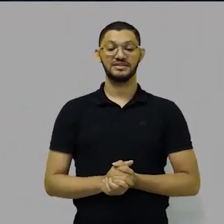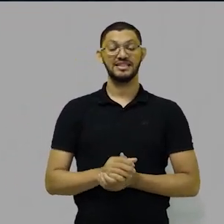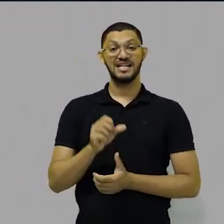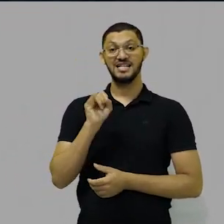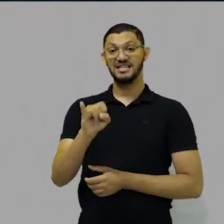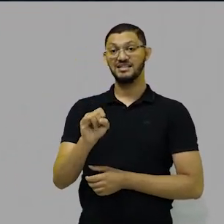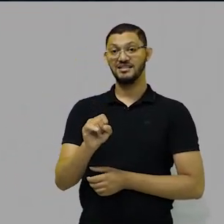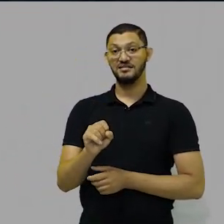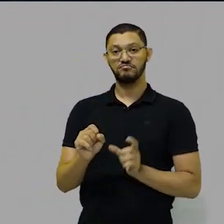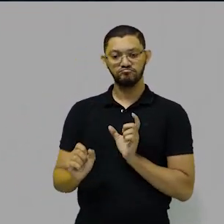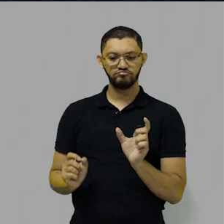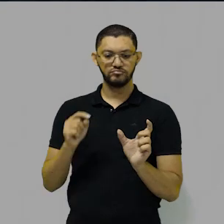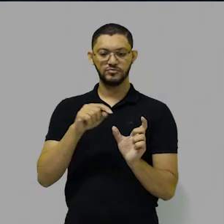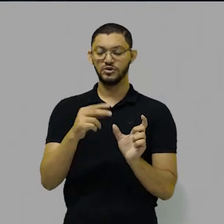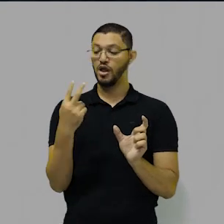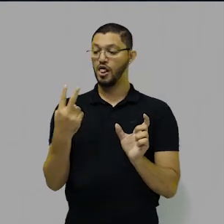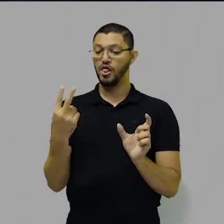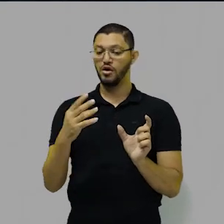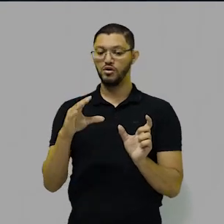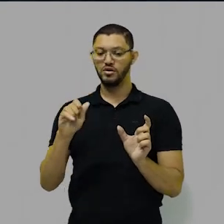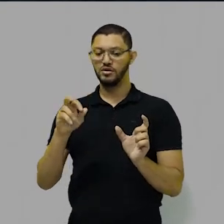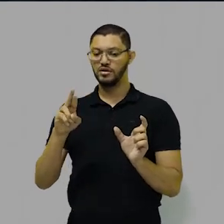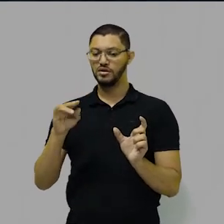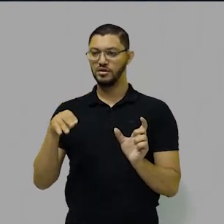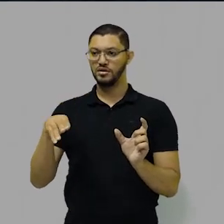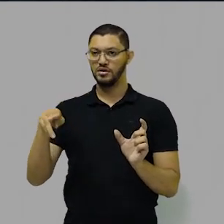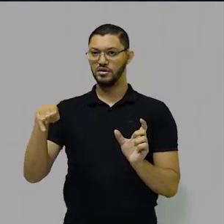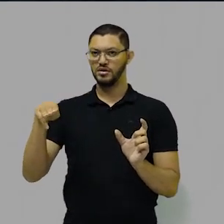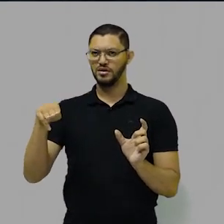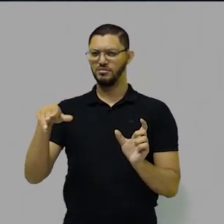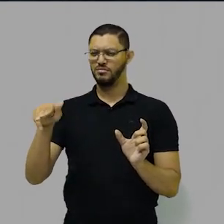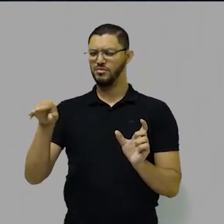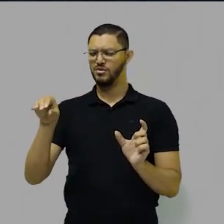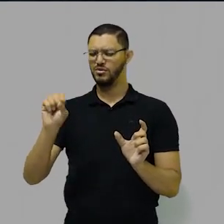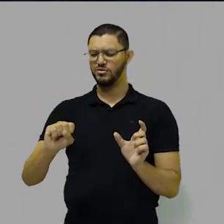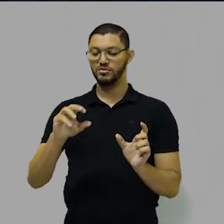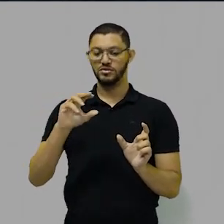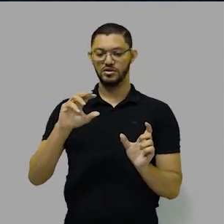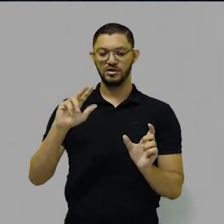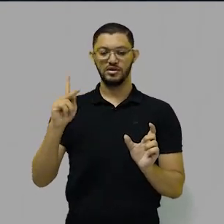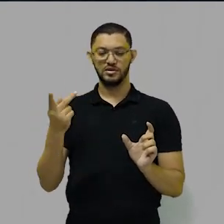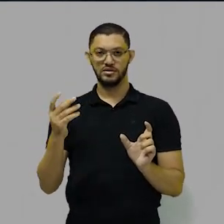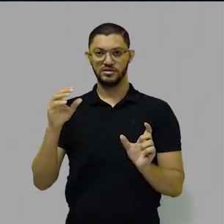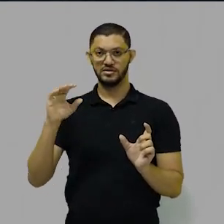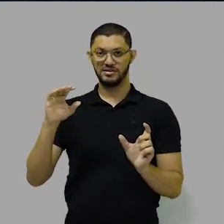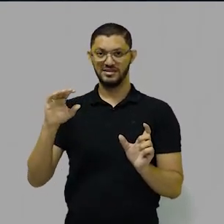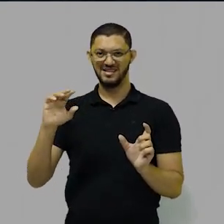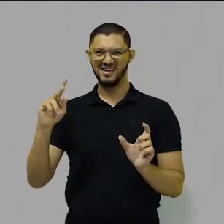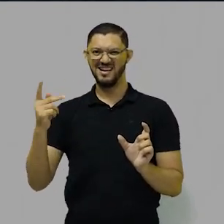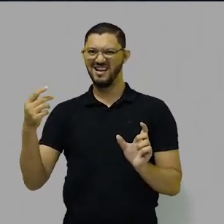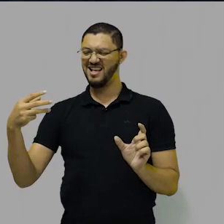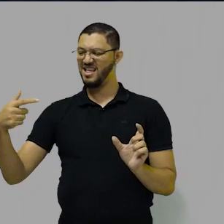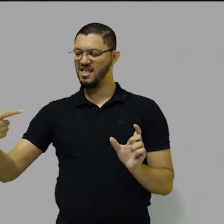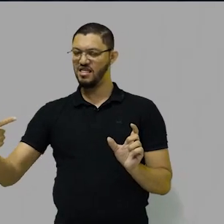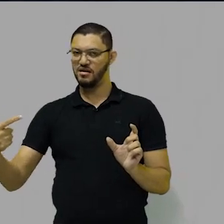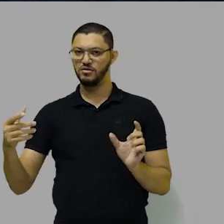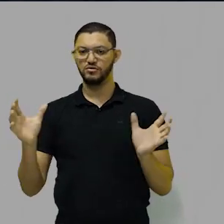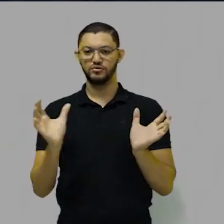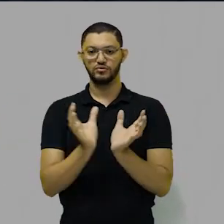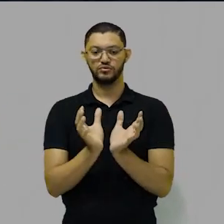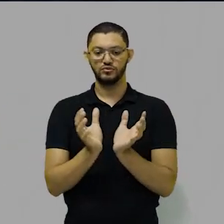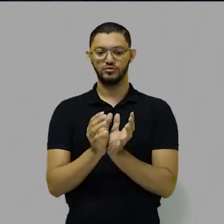Se o radical apresentar 2 carbonos, né, é o grupo CH3 e CH2. O grupo CH3 e CH2 recebe o nome de